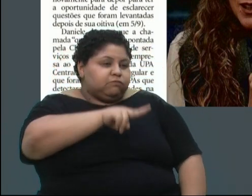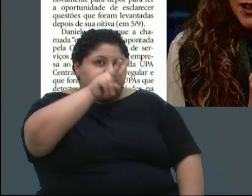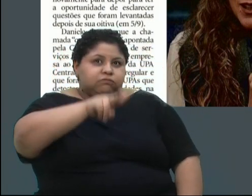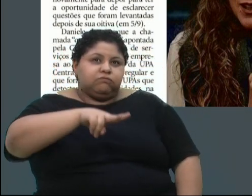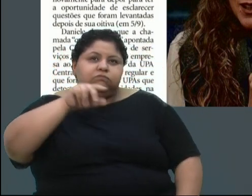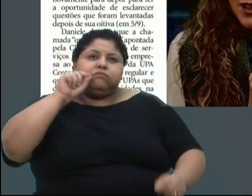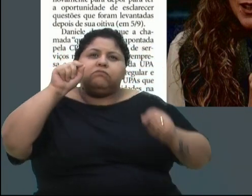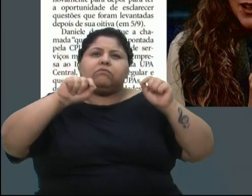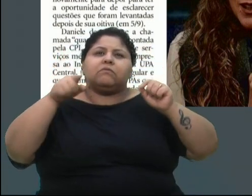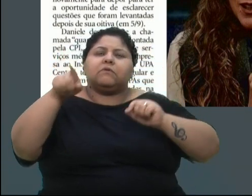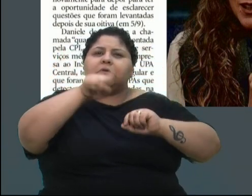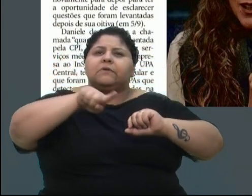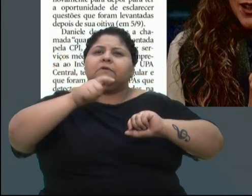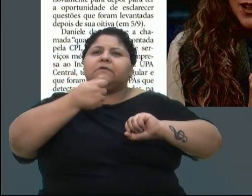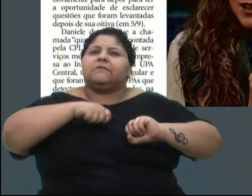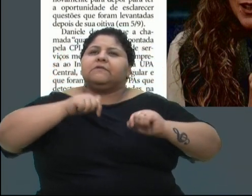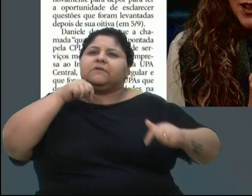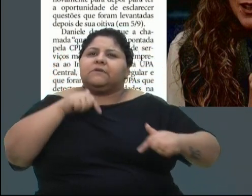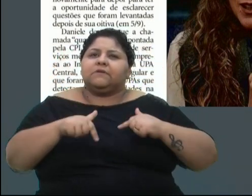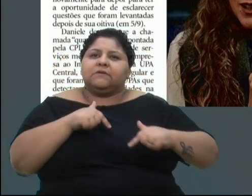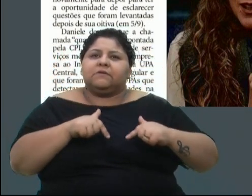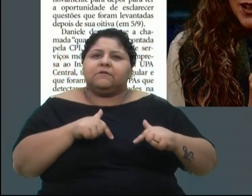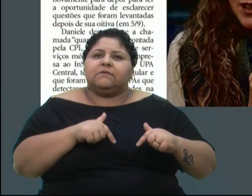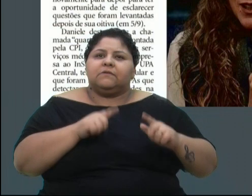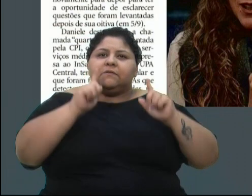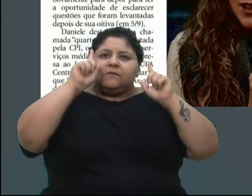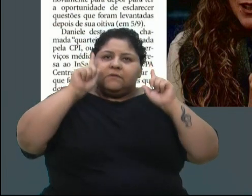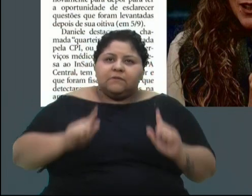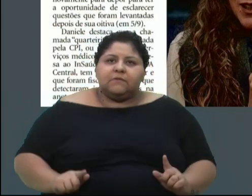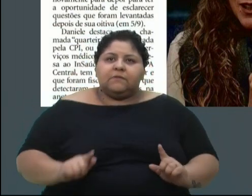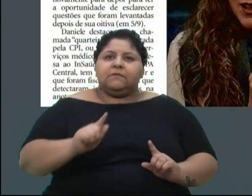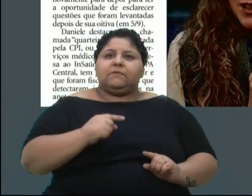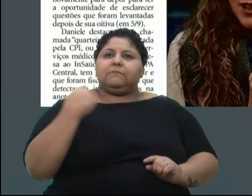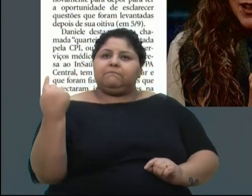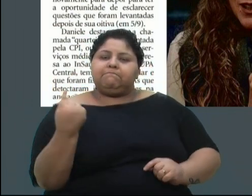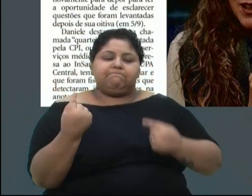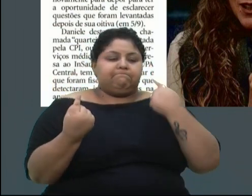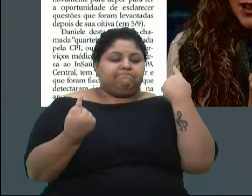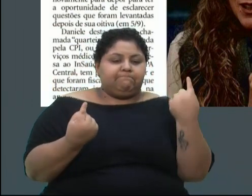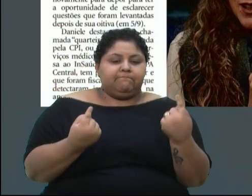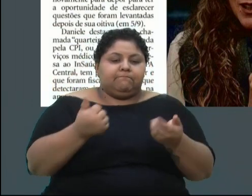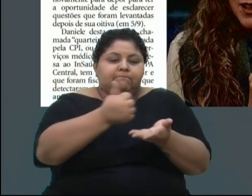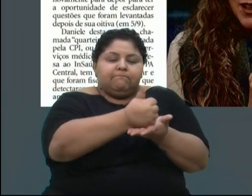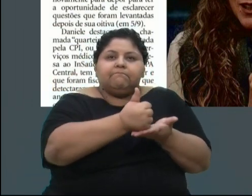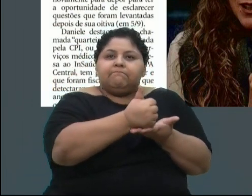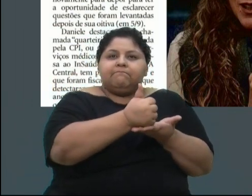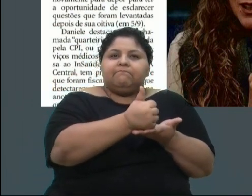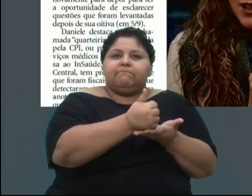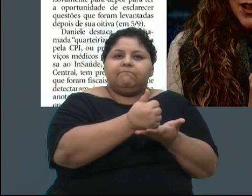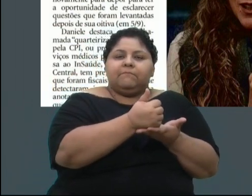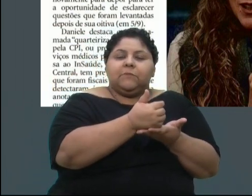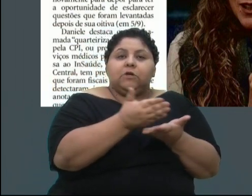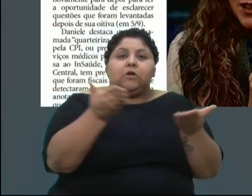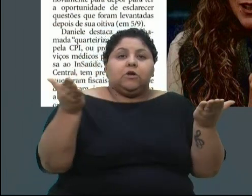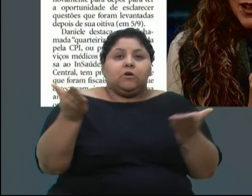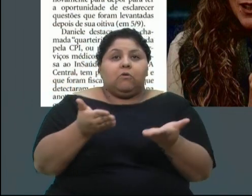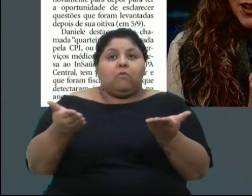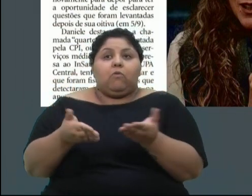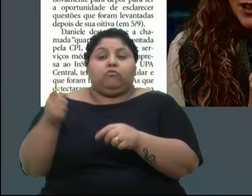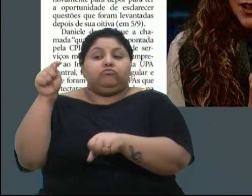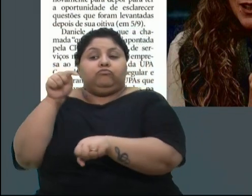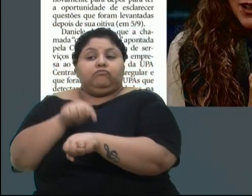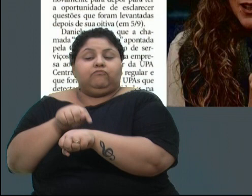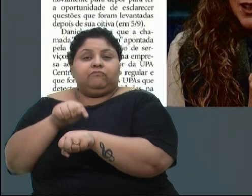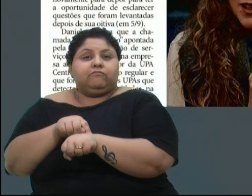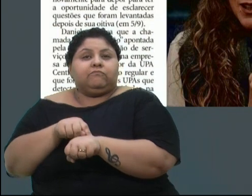a gente precisa trabalhar é na gestão das unidades básicas. Estamos no momento